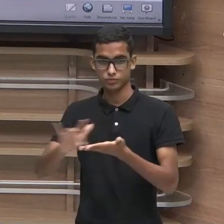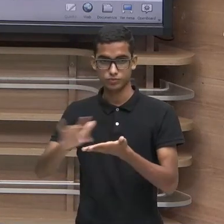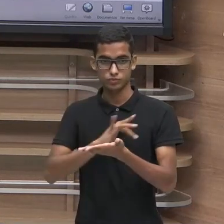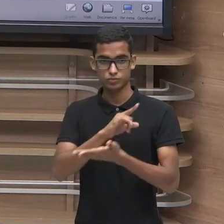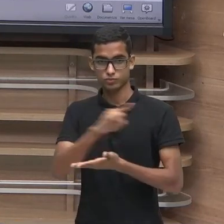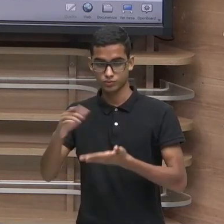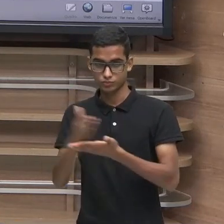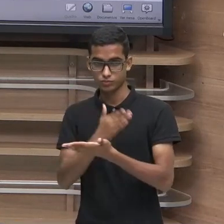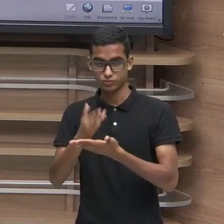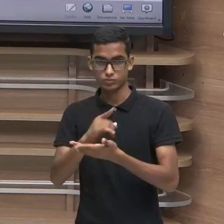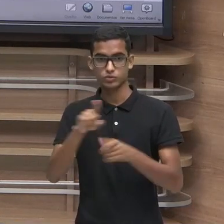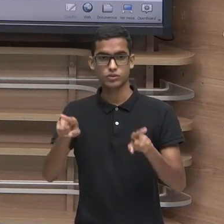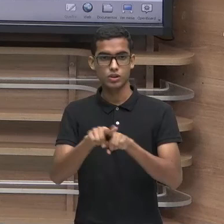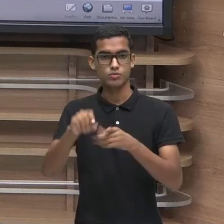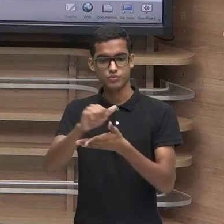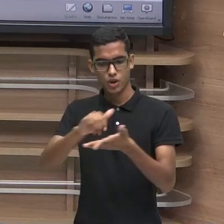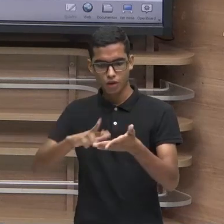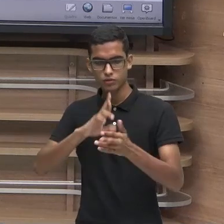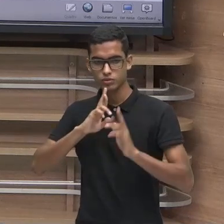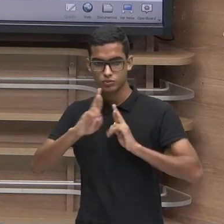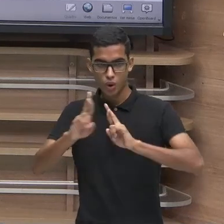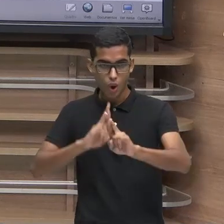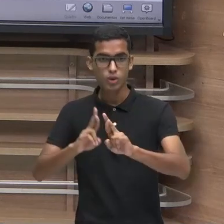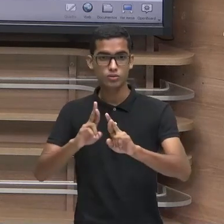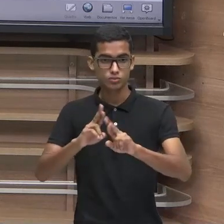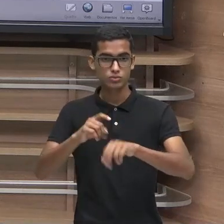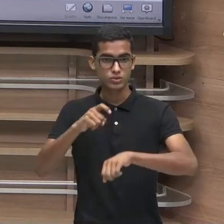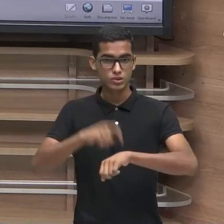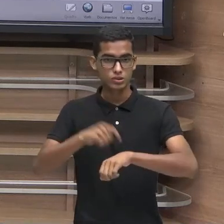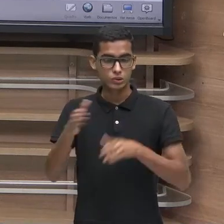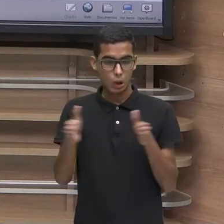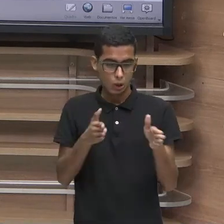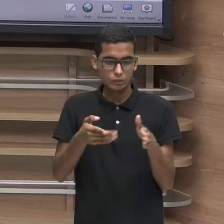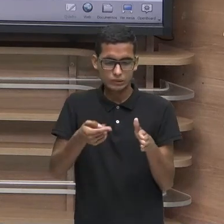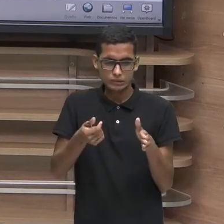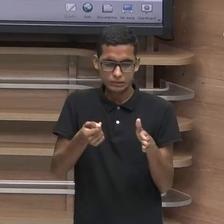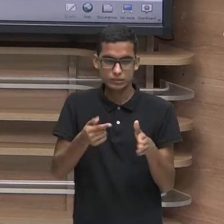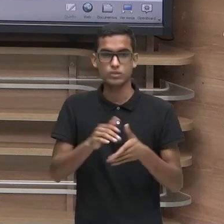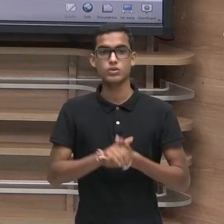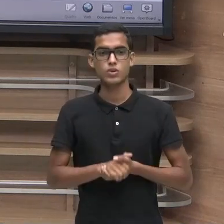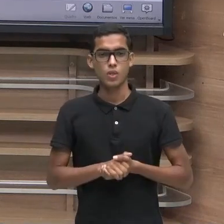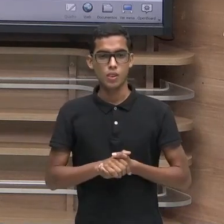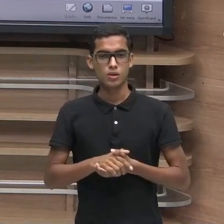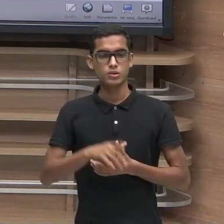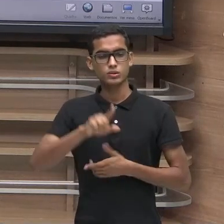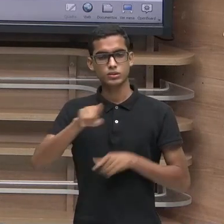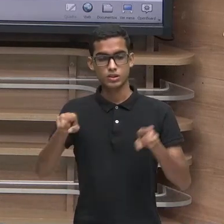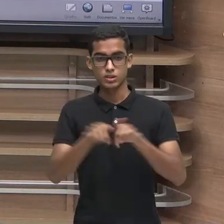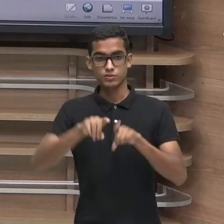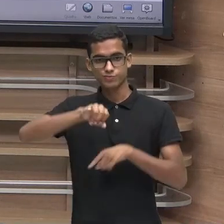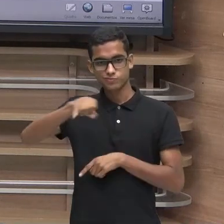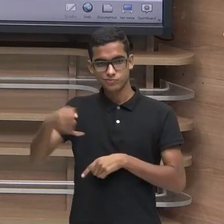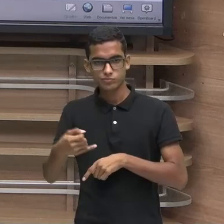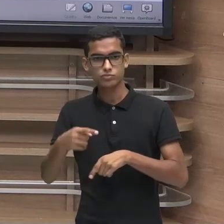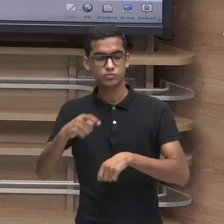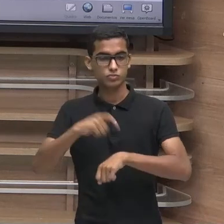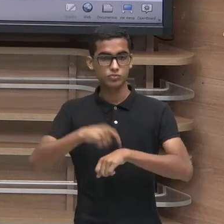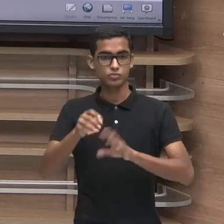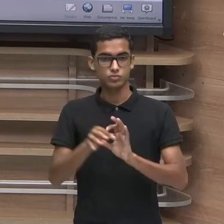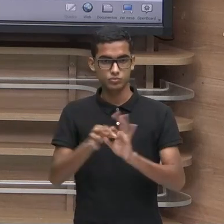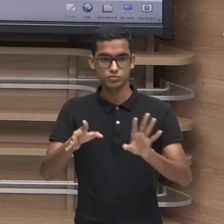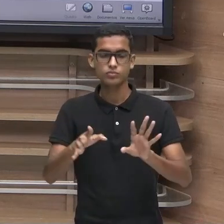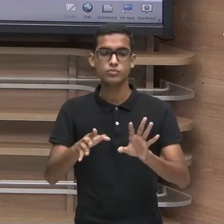vocês façam essas atividades, já que hoje teve pouco tempo, e aproveite o momento livre para fazer